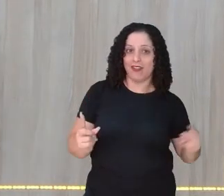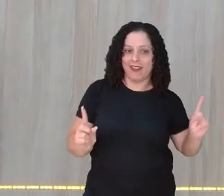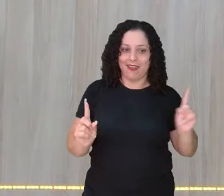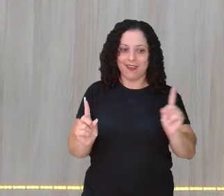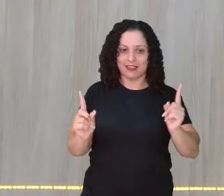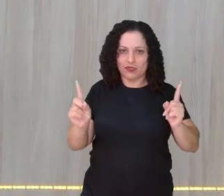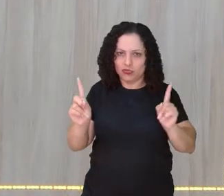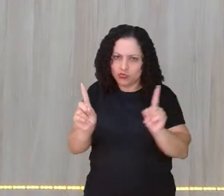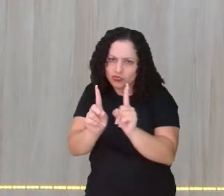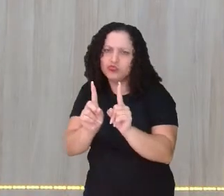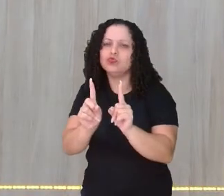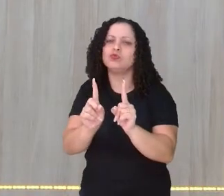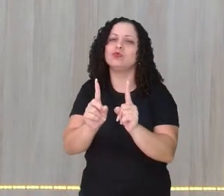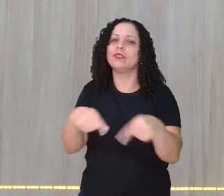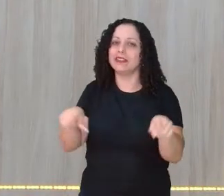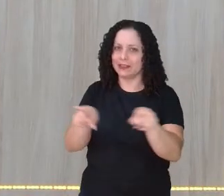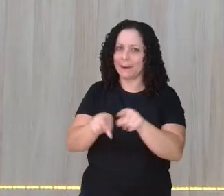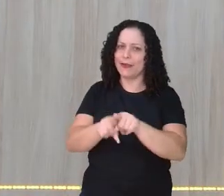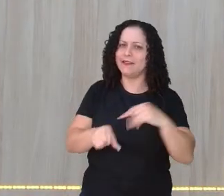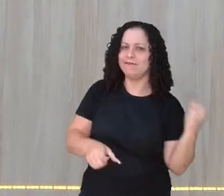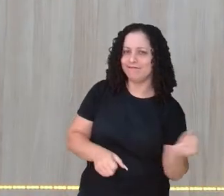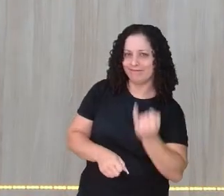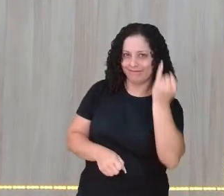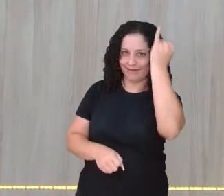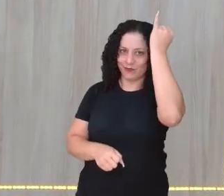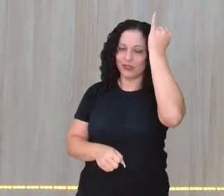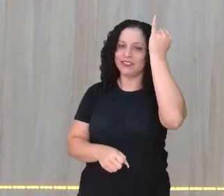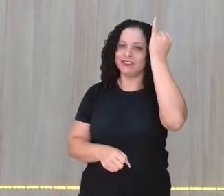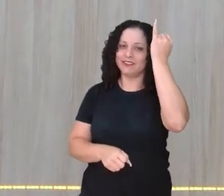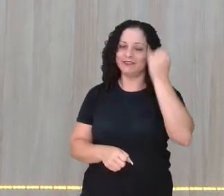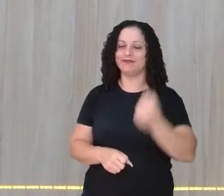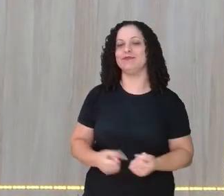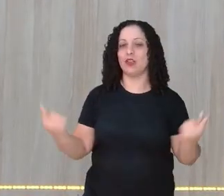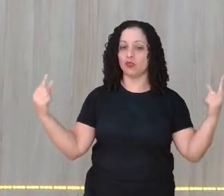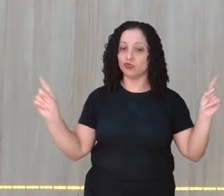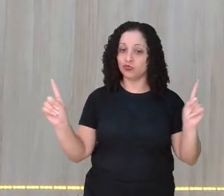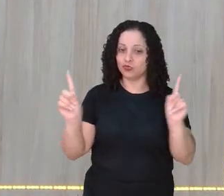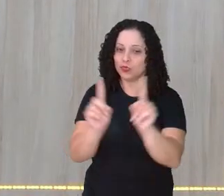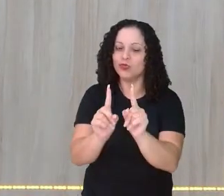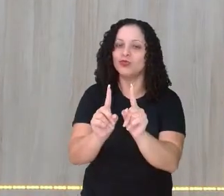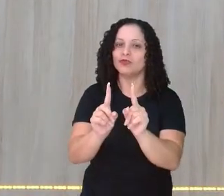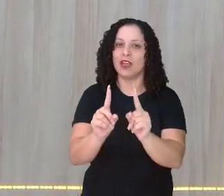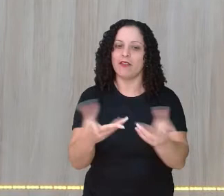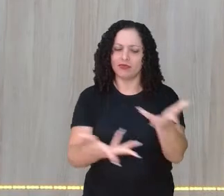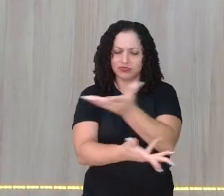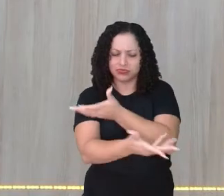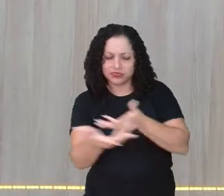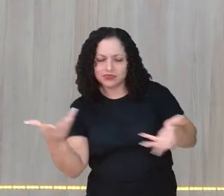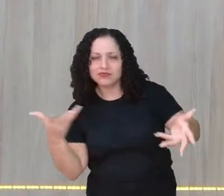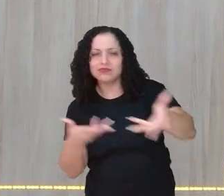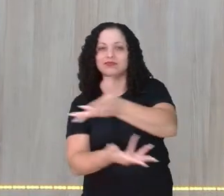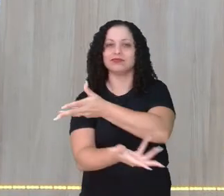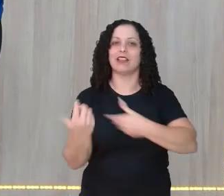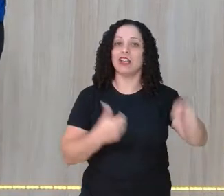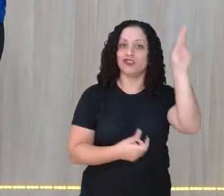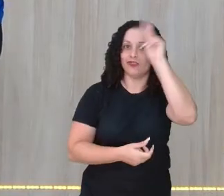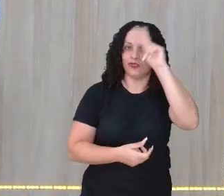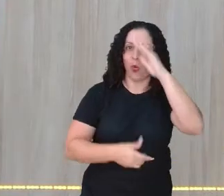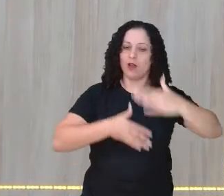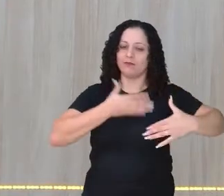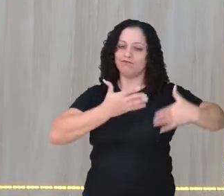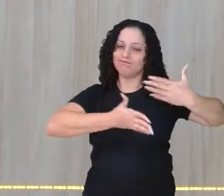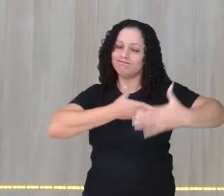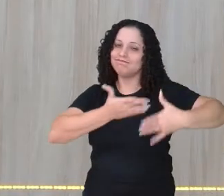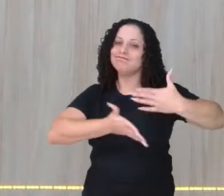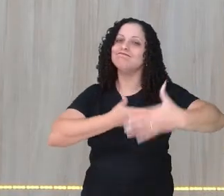direta com o protagonista se torna o co-protagonista. Ele também vai ajudar a enriquecer